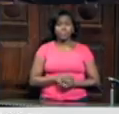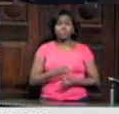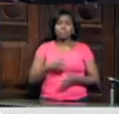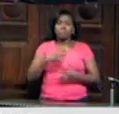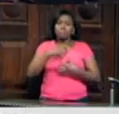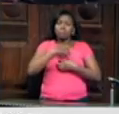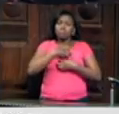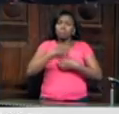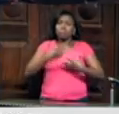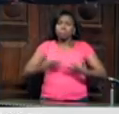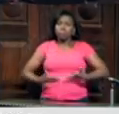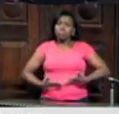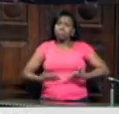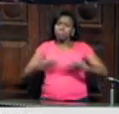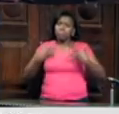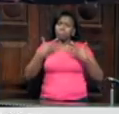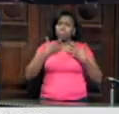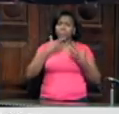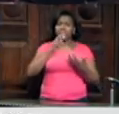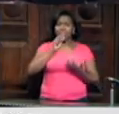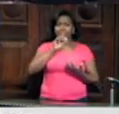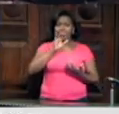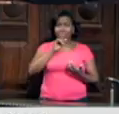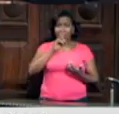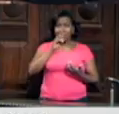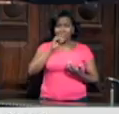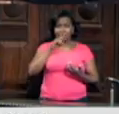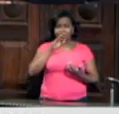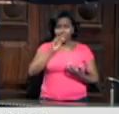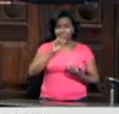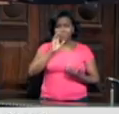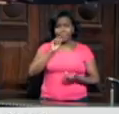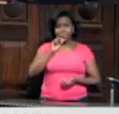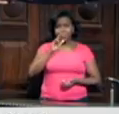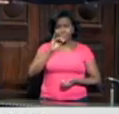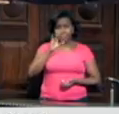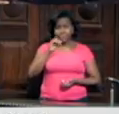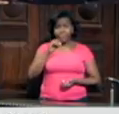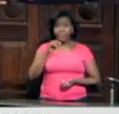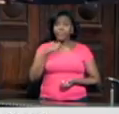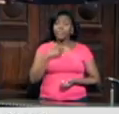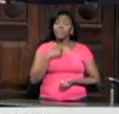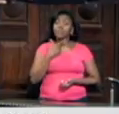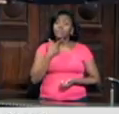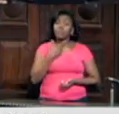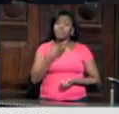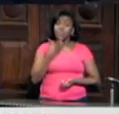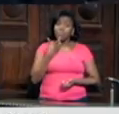da nossa Academia Carioca de Letras. Eu gostaria de